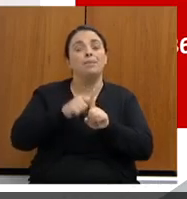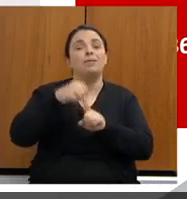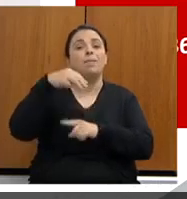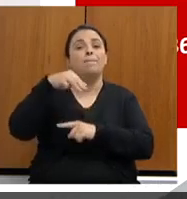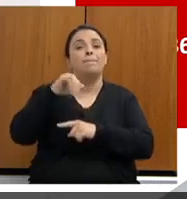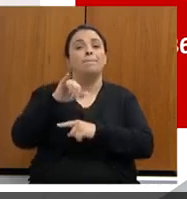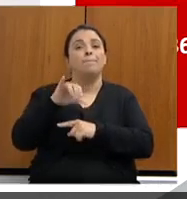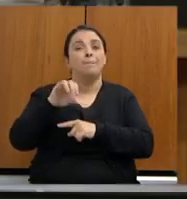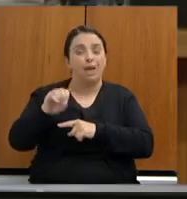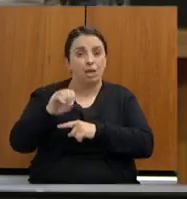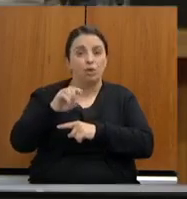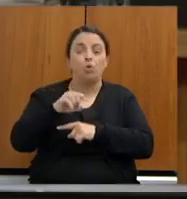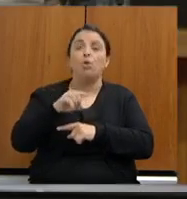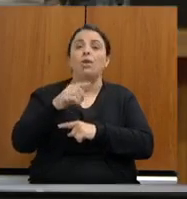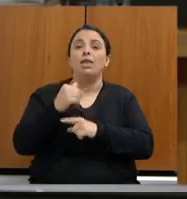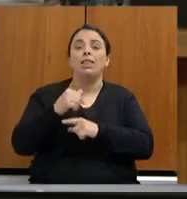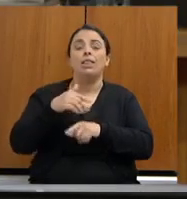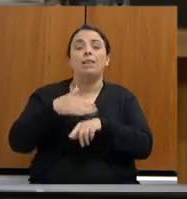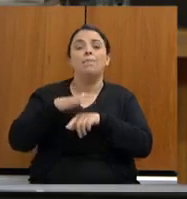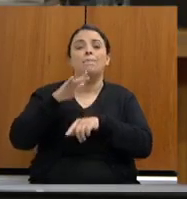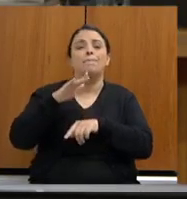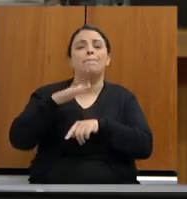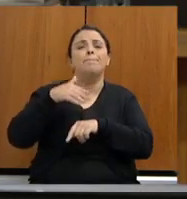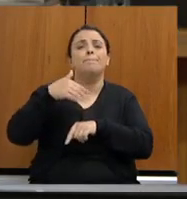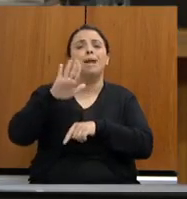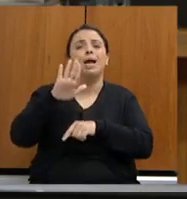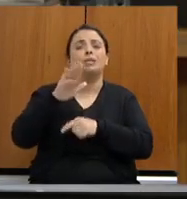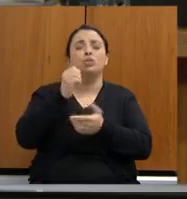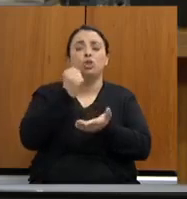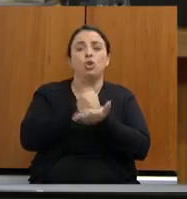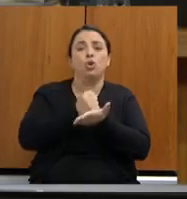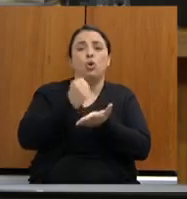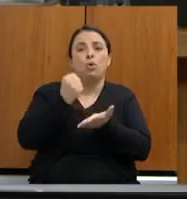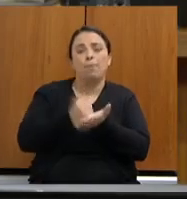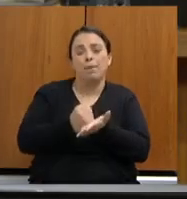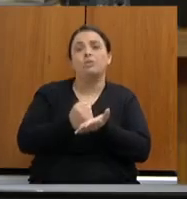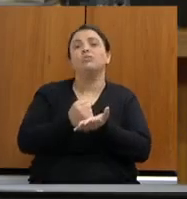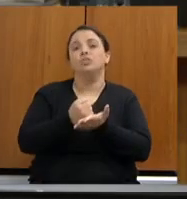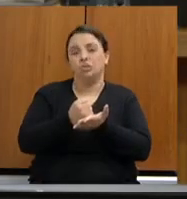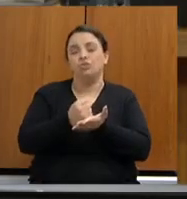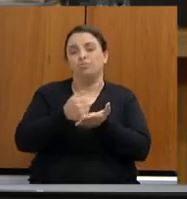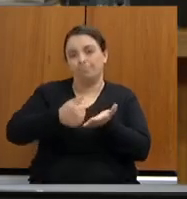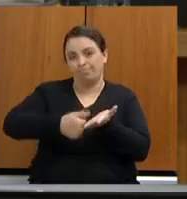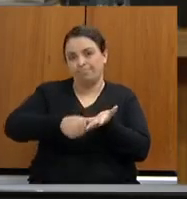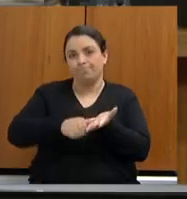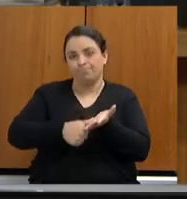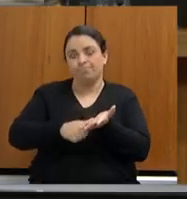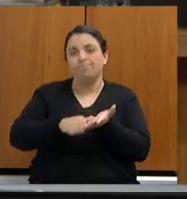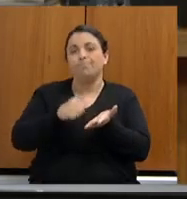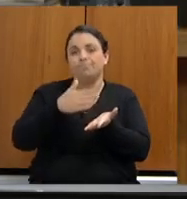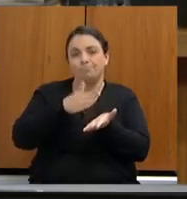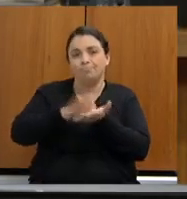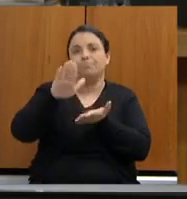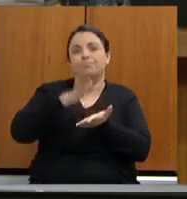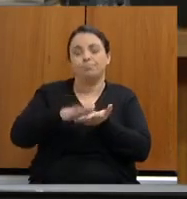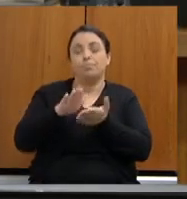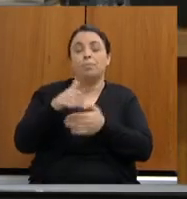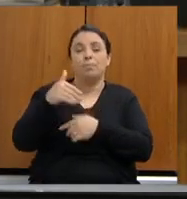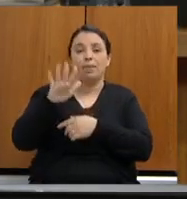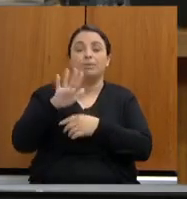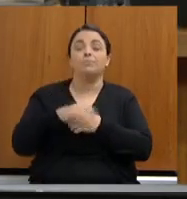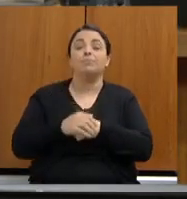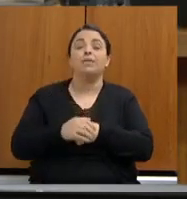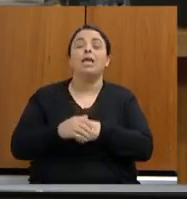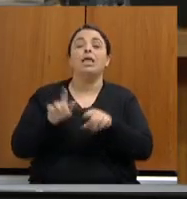neste número de emissão de documento de identidade também no que diz respeito à